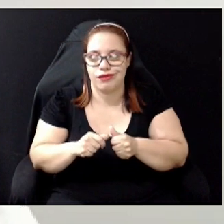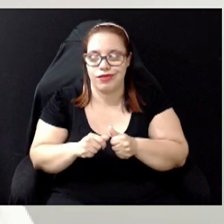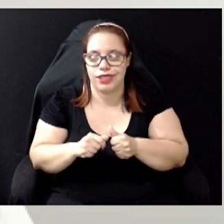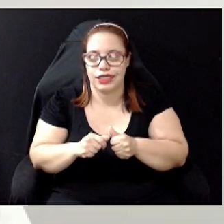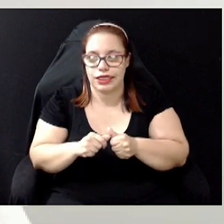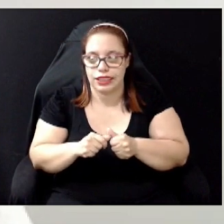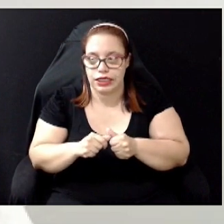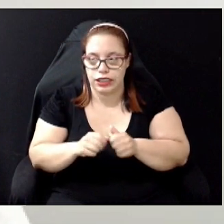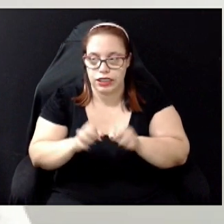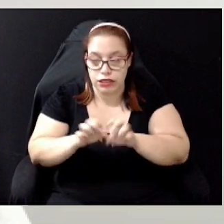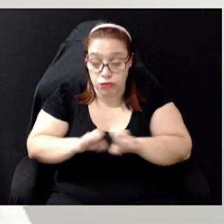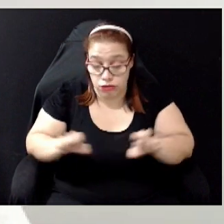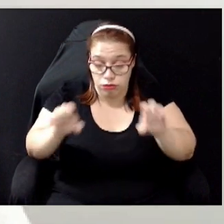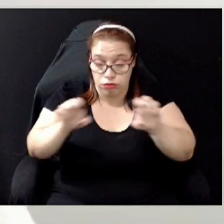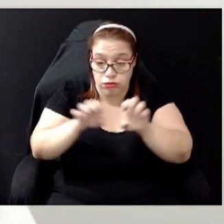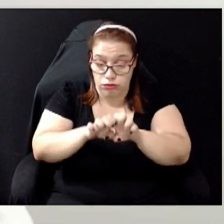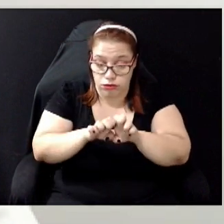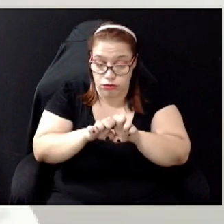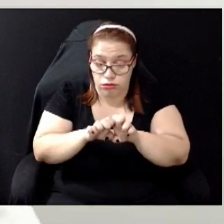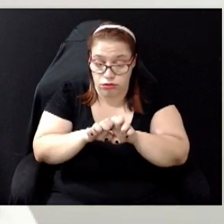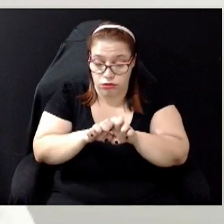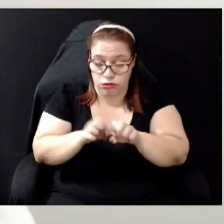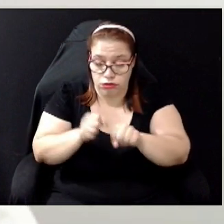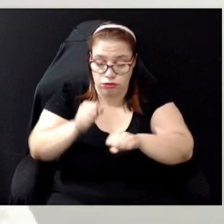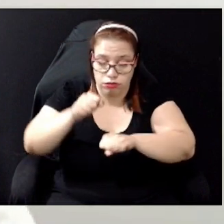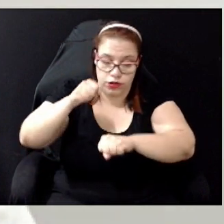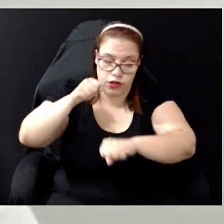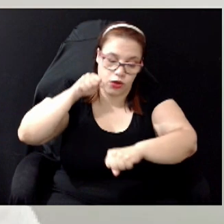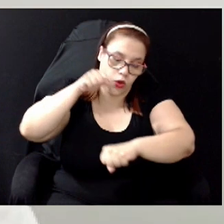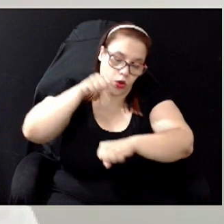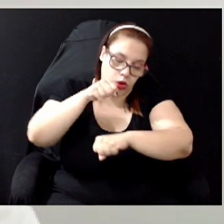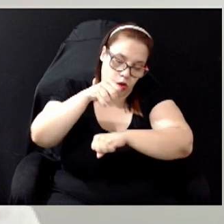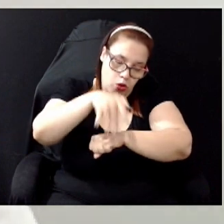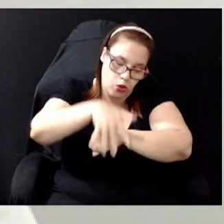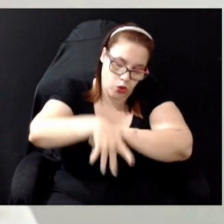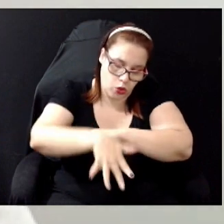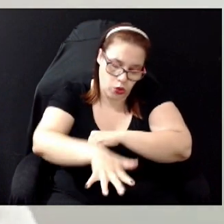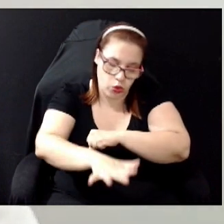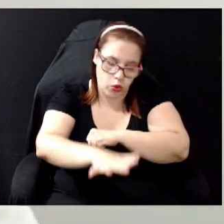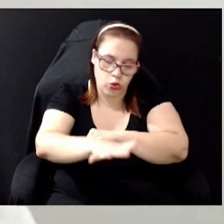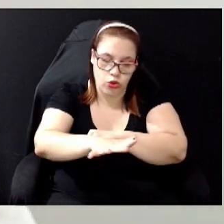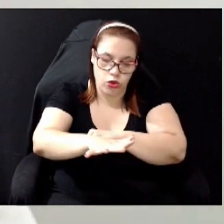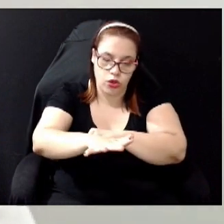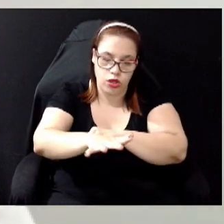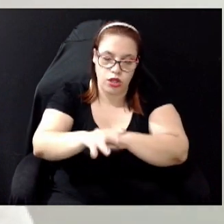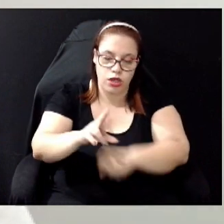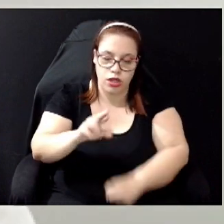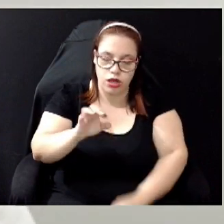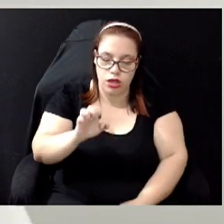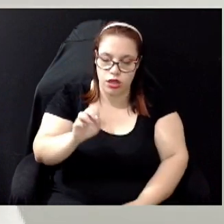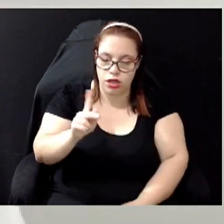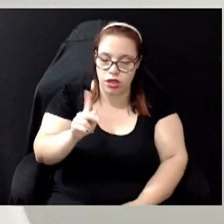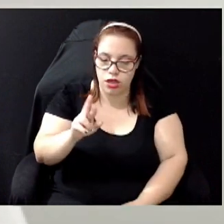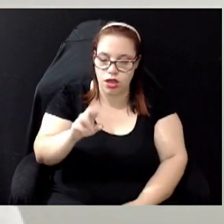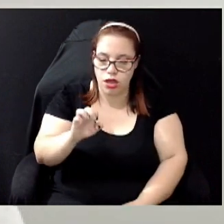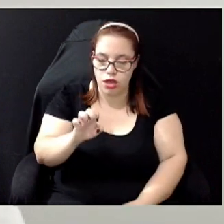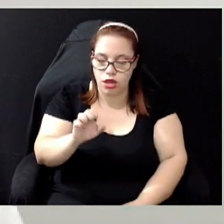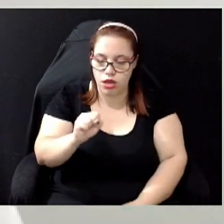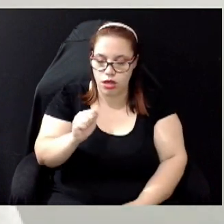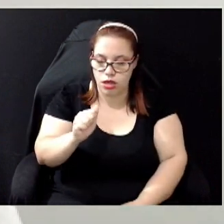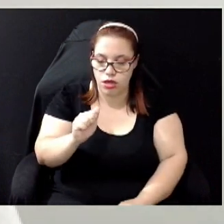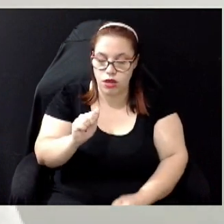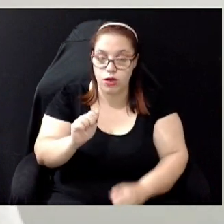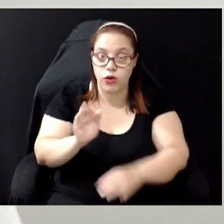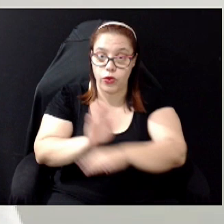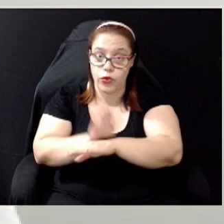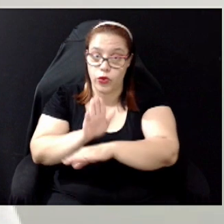ter questões estruturantes, né? Represas, tanto para segurar a água no período de chuva, para não inundar as pessoas que